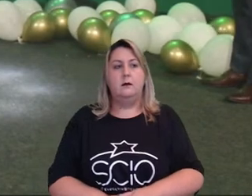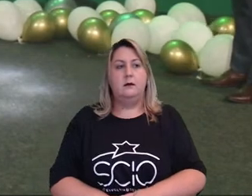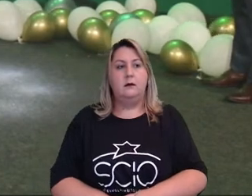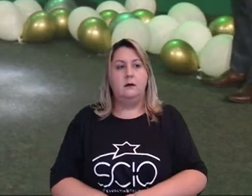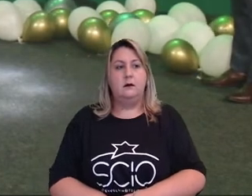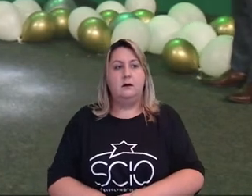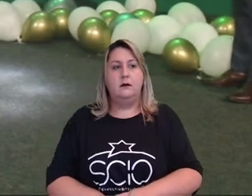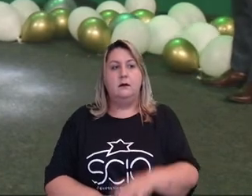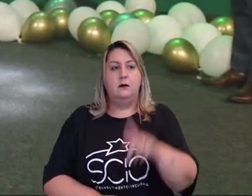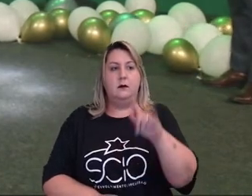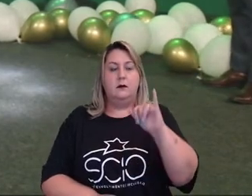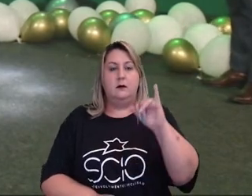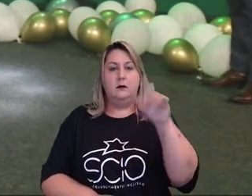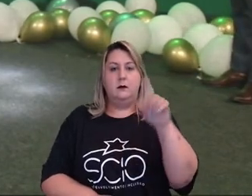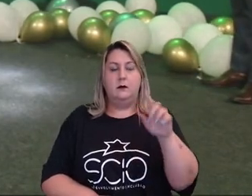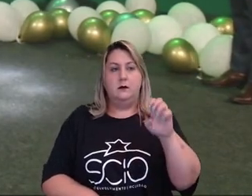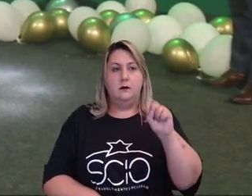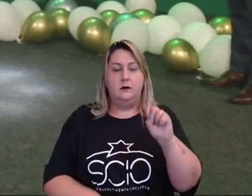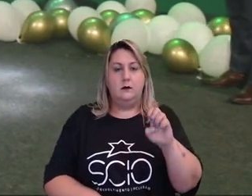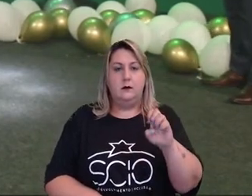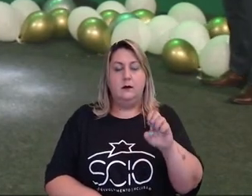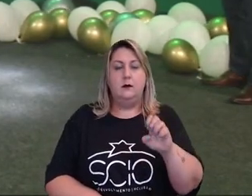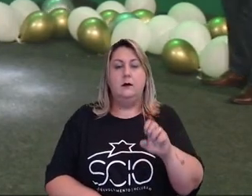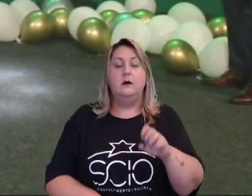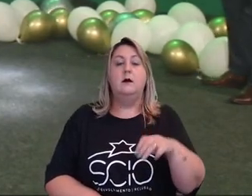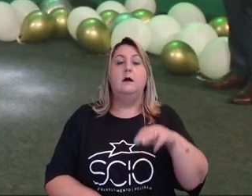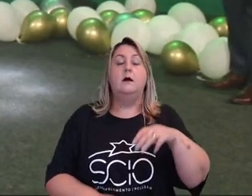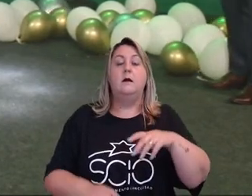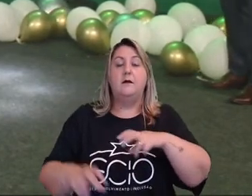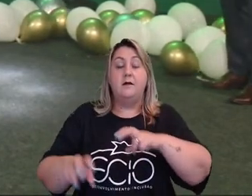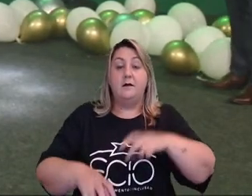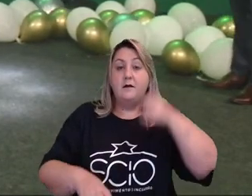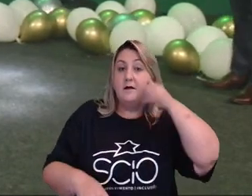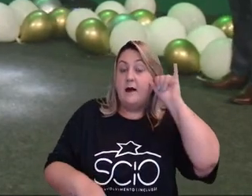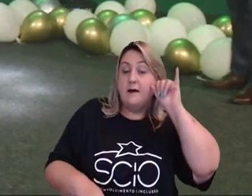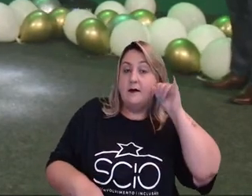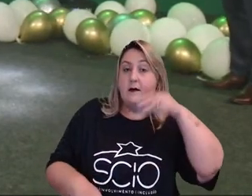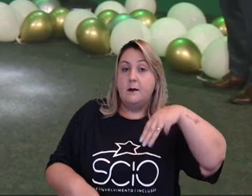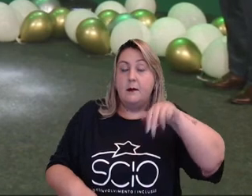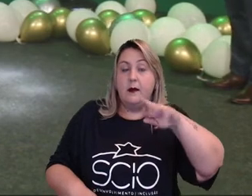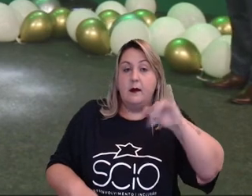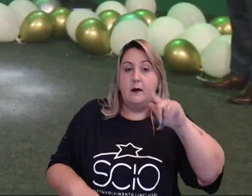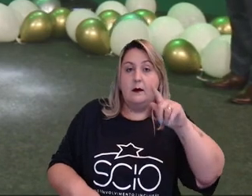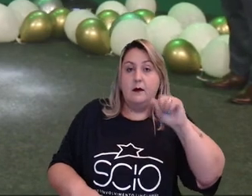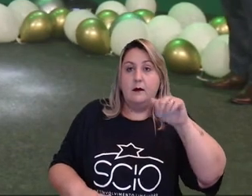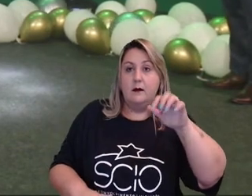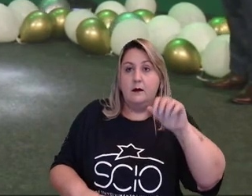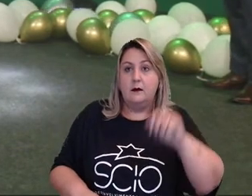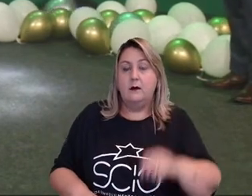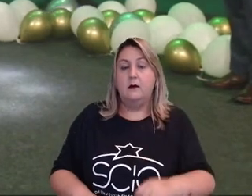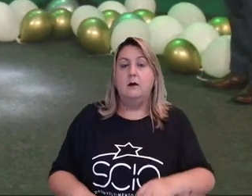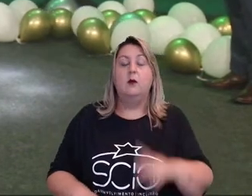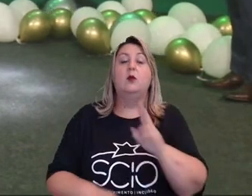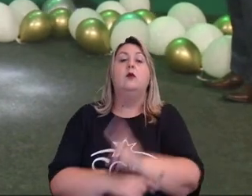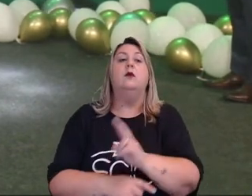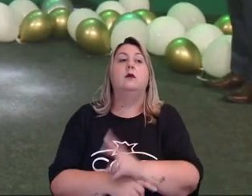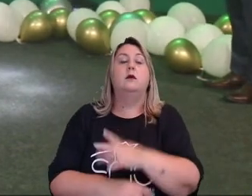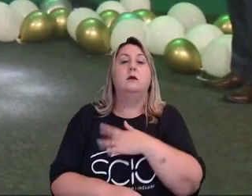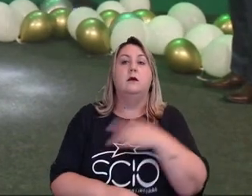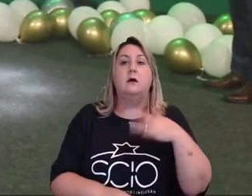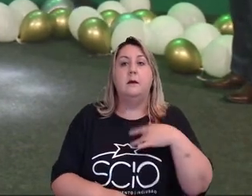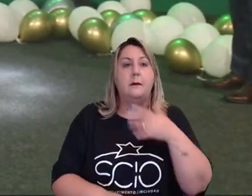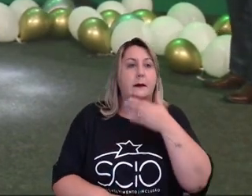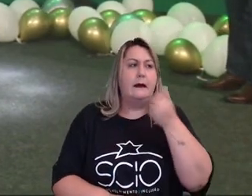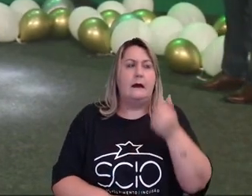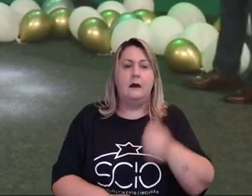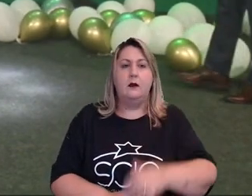A Geise Roberta, unidade Fazenda Maringá, fazendo exercício e cuidando da saúde, não tem coisa melhor.